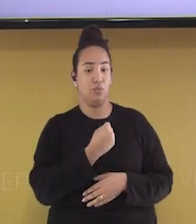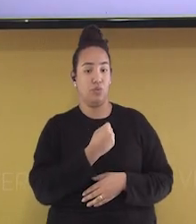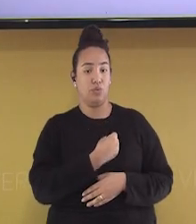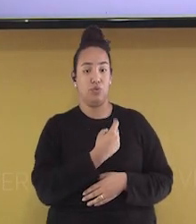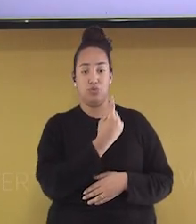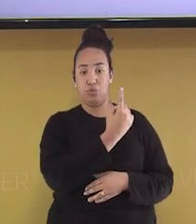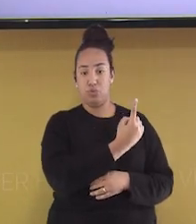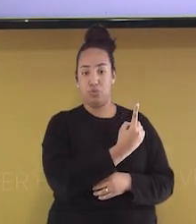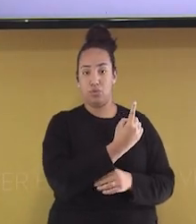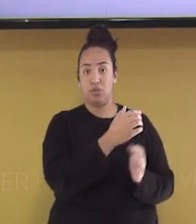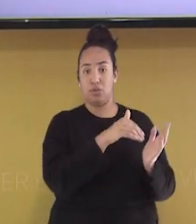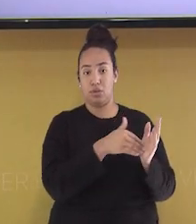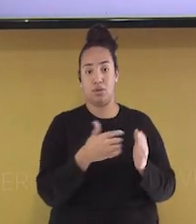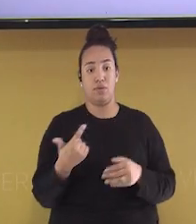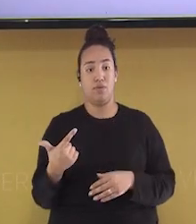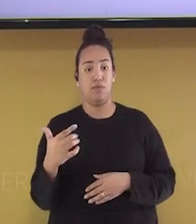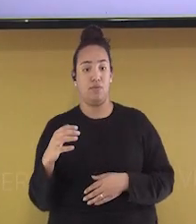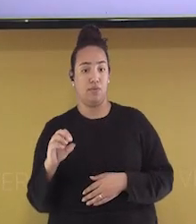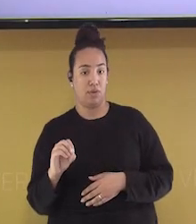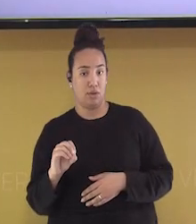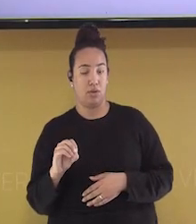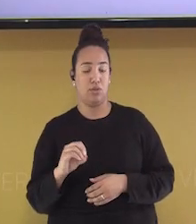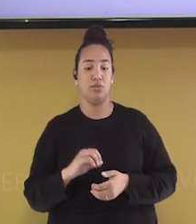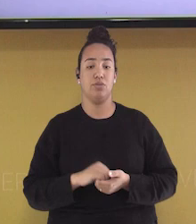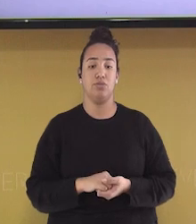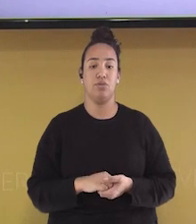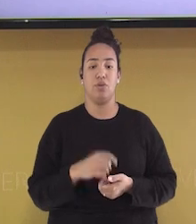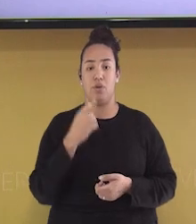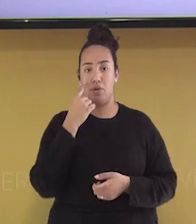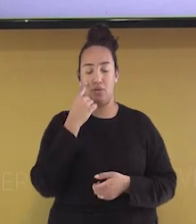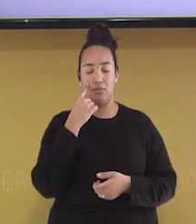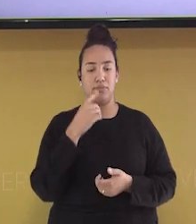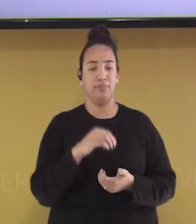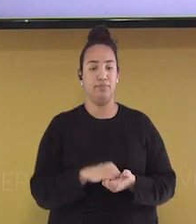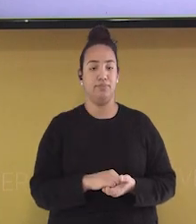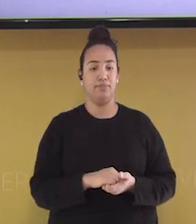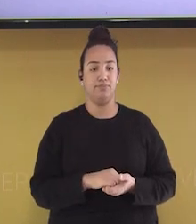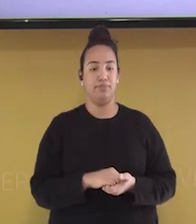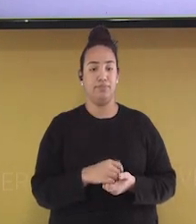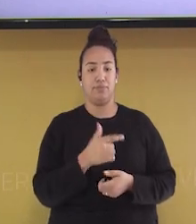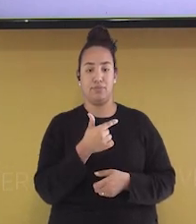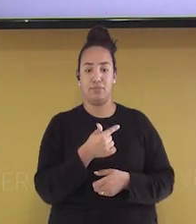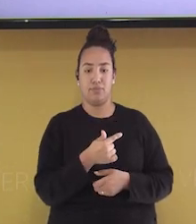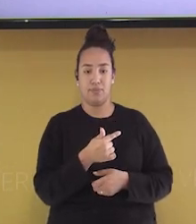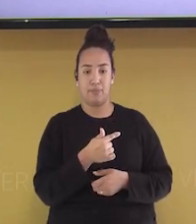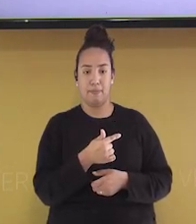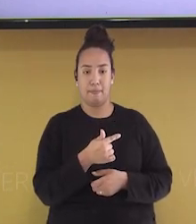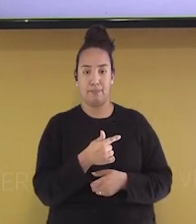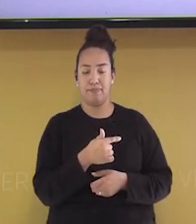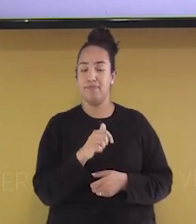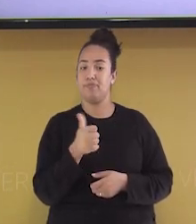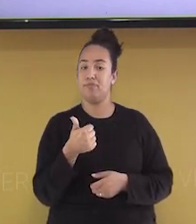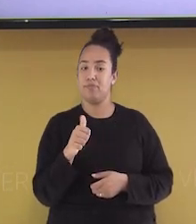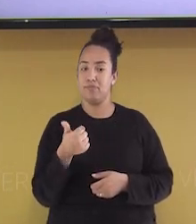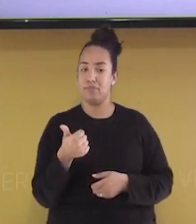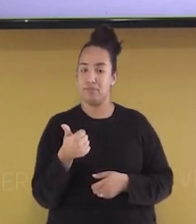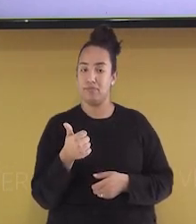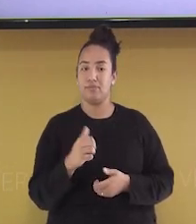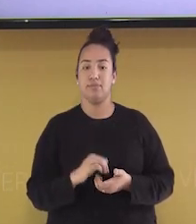7, o 11, o 13, o 17 e o